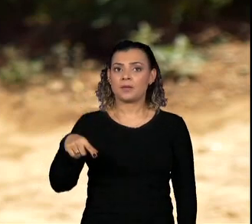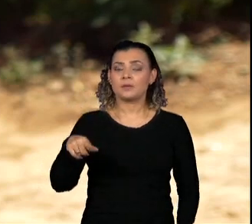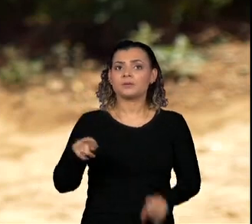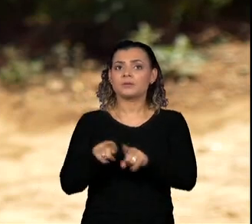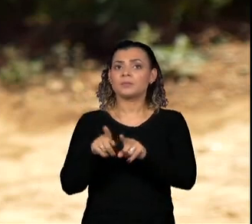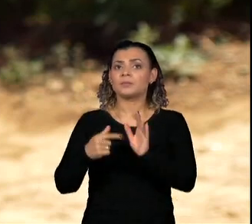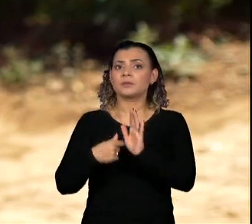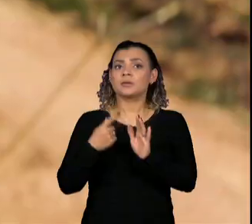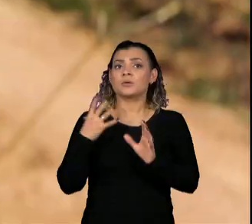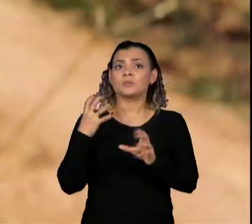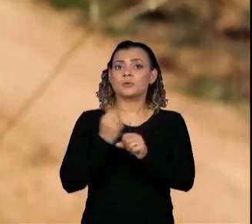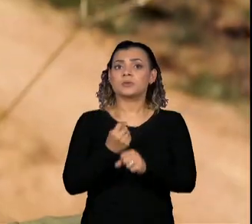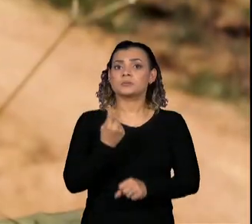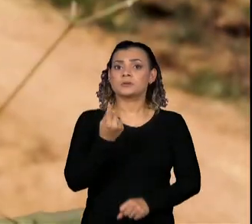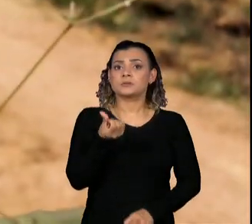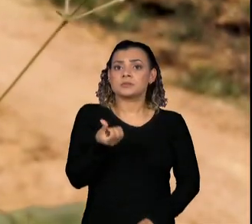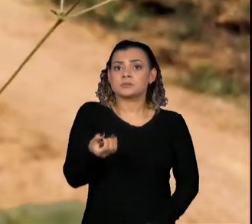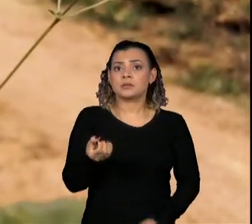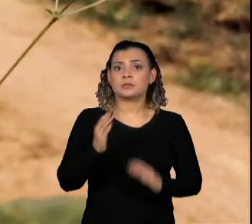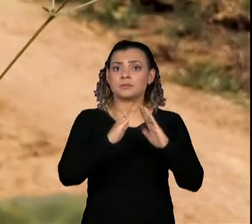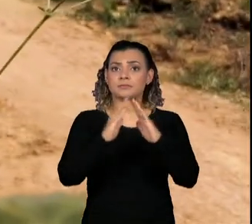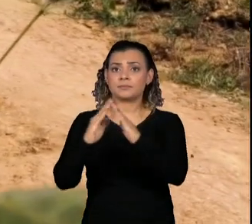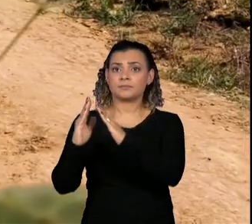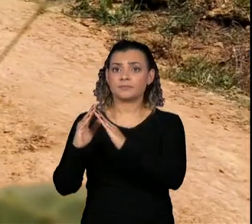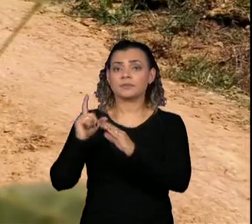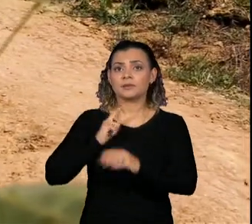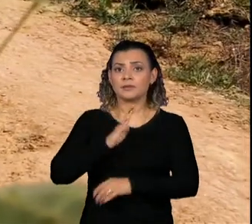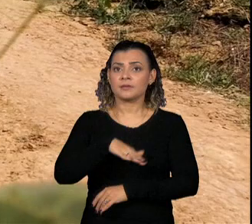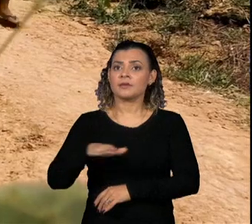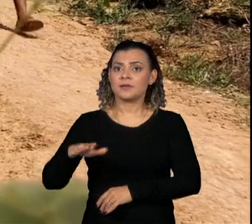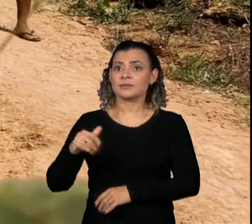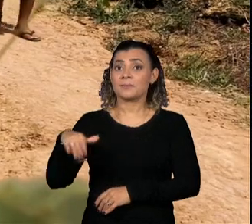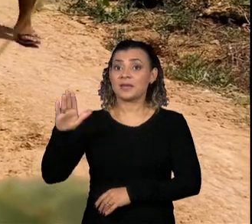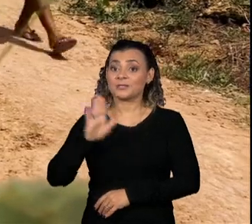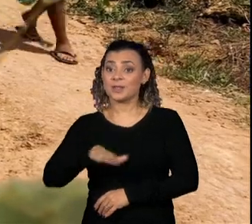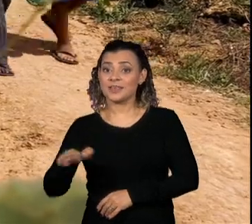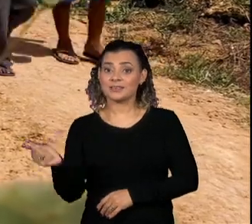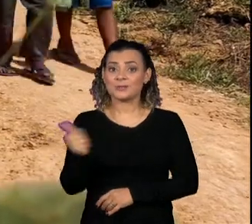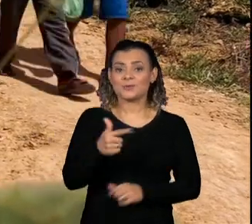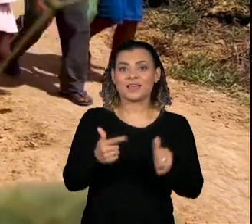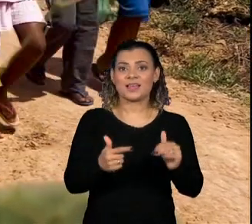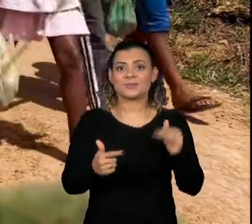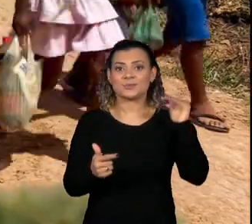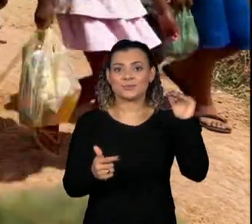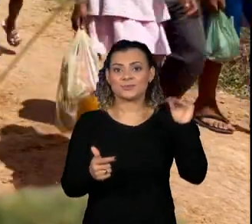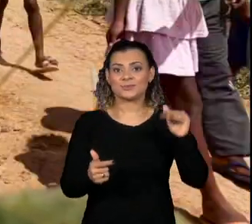160 habitantes. Criança tem mais criança que adulto.